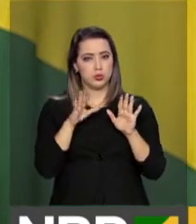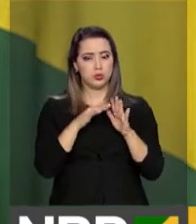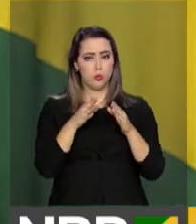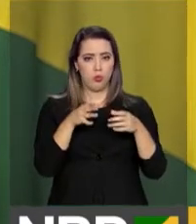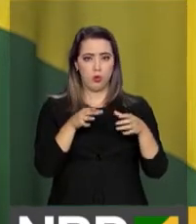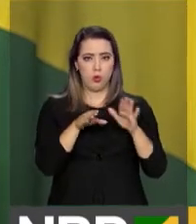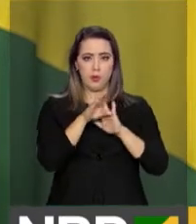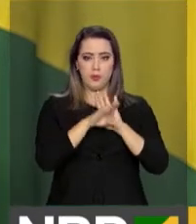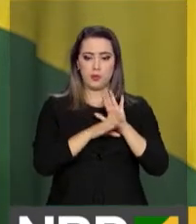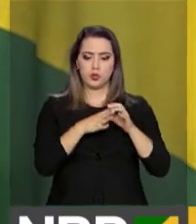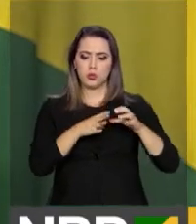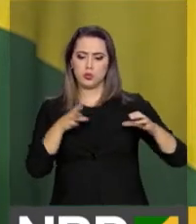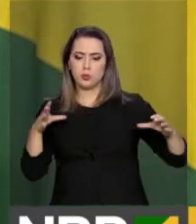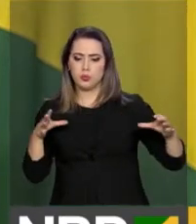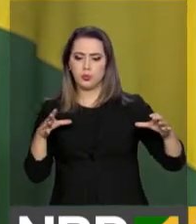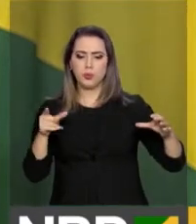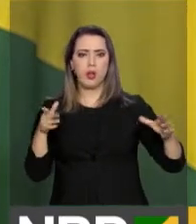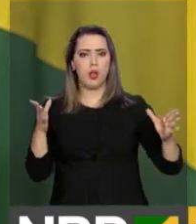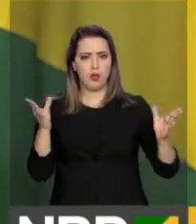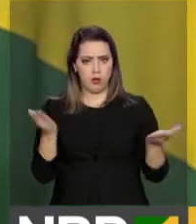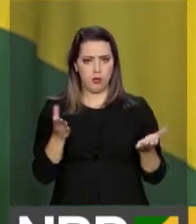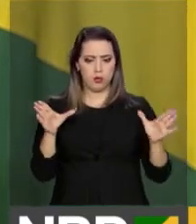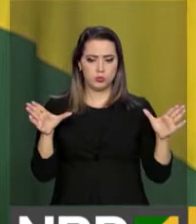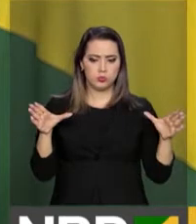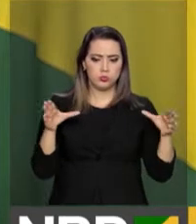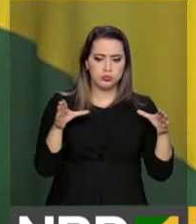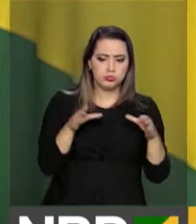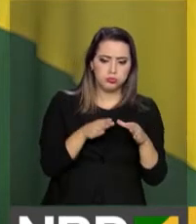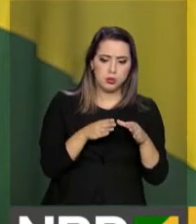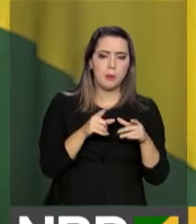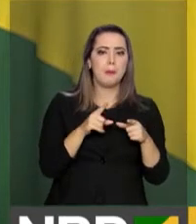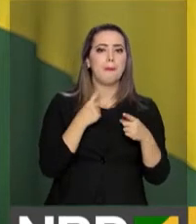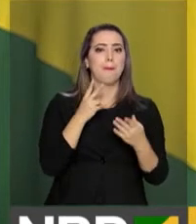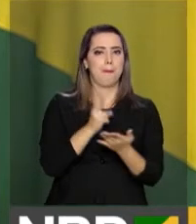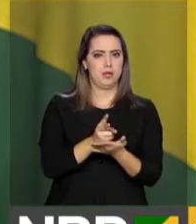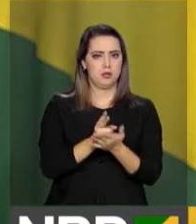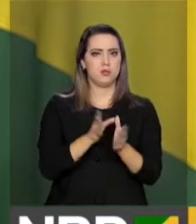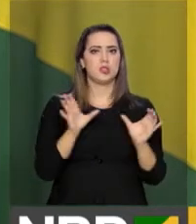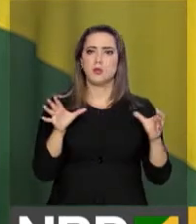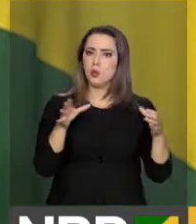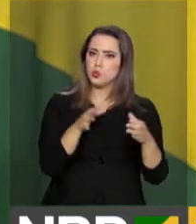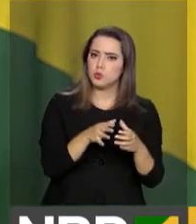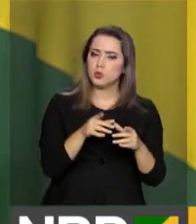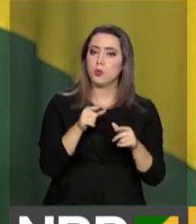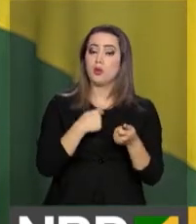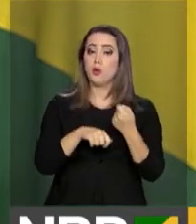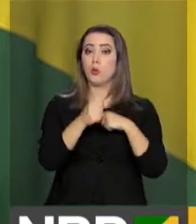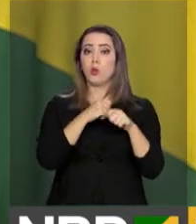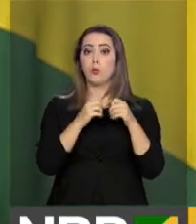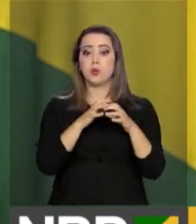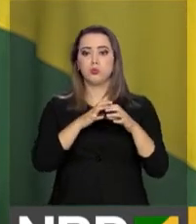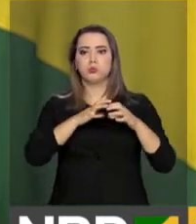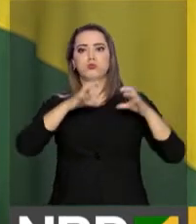ainda importa uma grande economia para o poder público ainda pouco robson rodas sumir